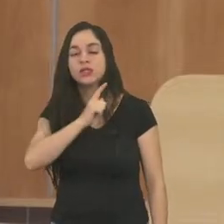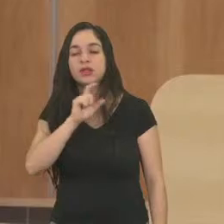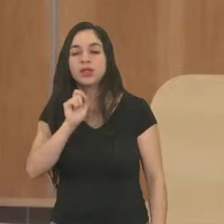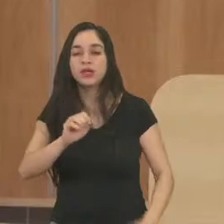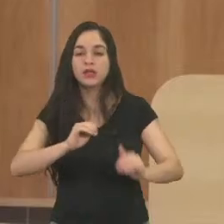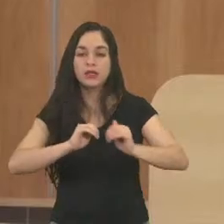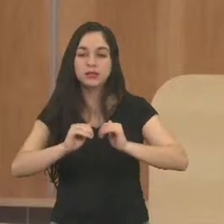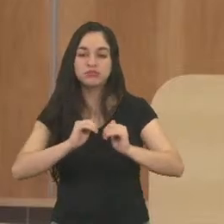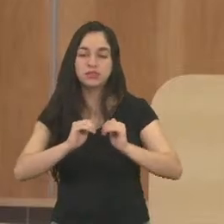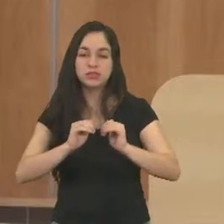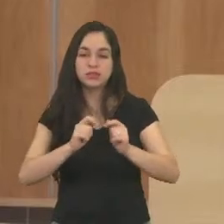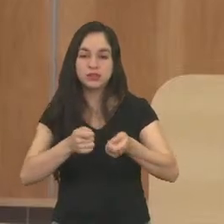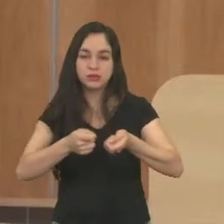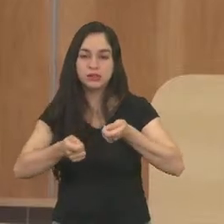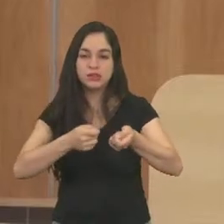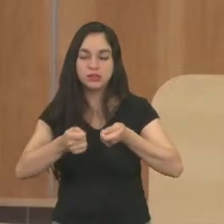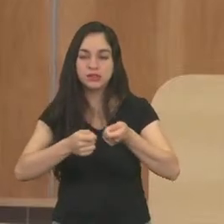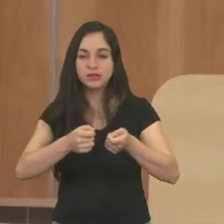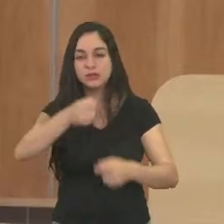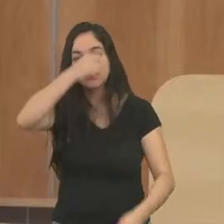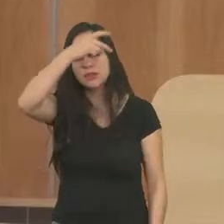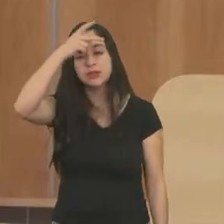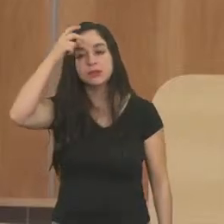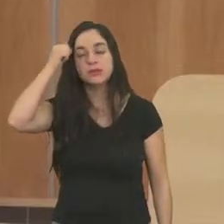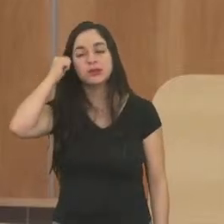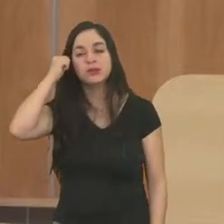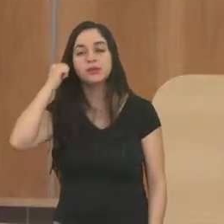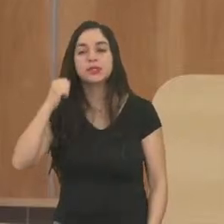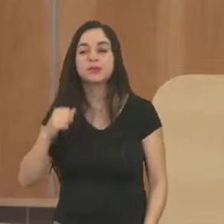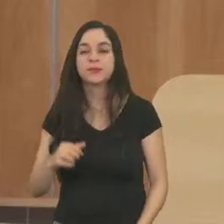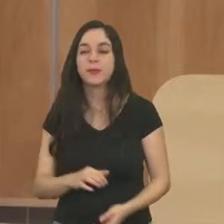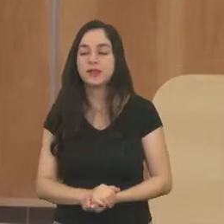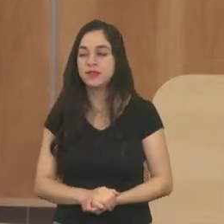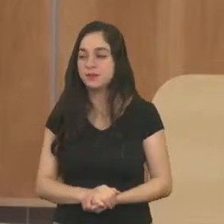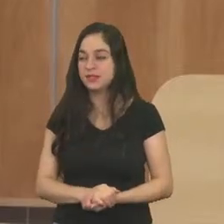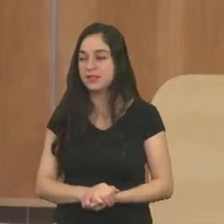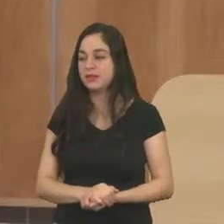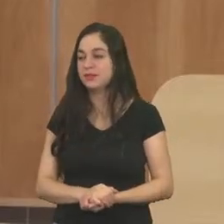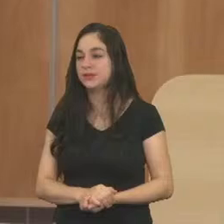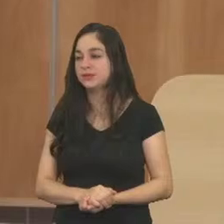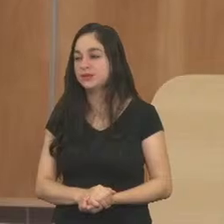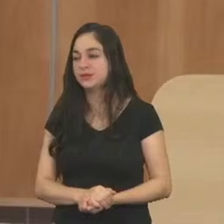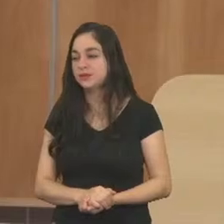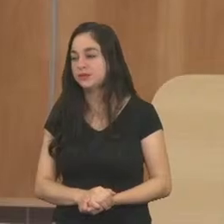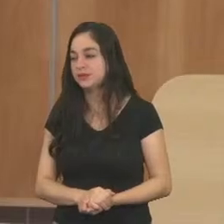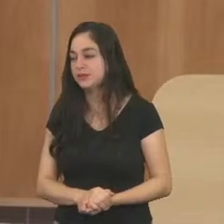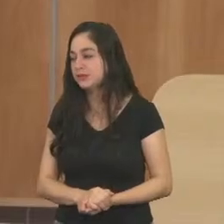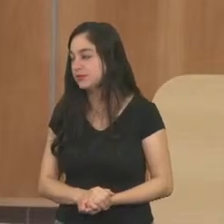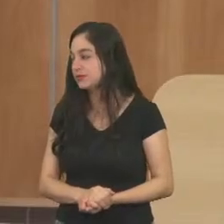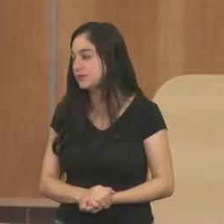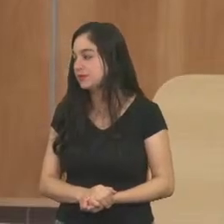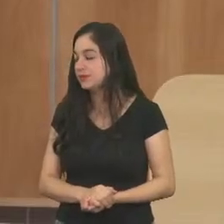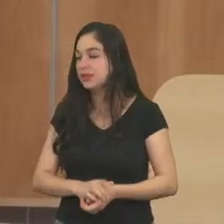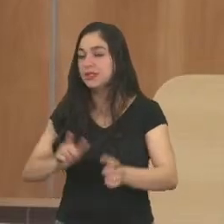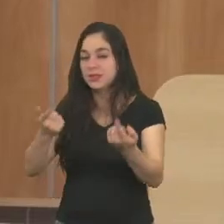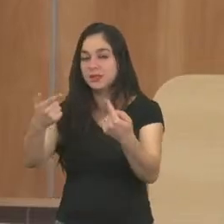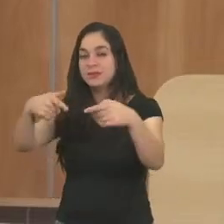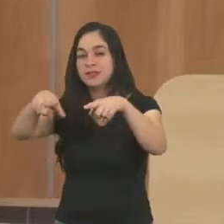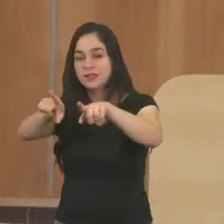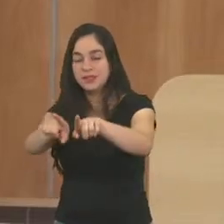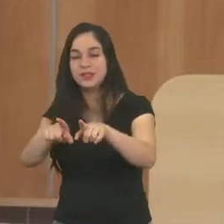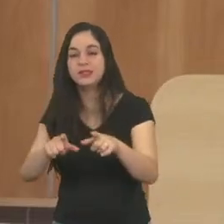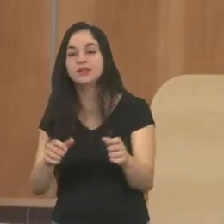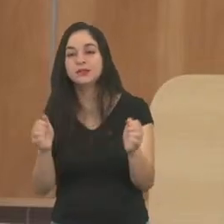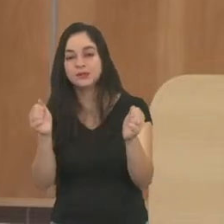administração pública celebre parcerias com organizações da sociedade civil, as empresas privadas, para viabilizar